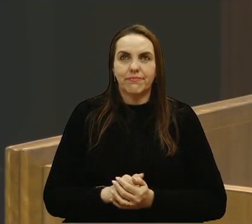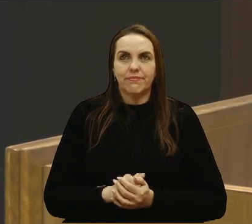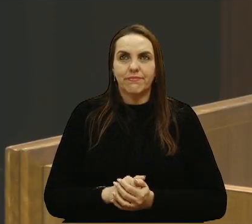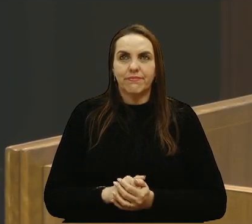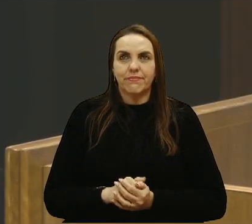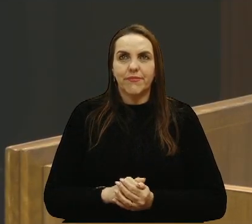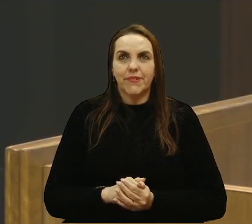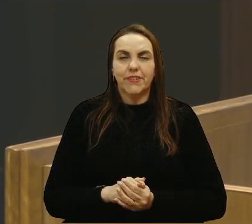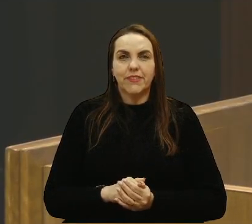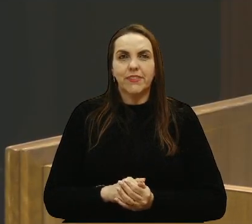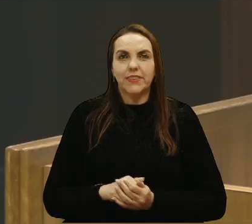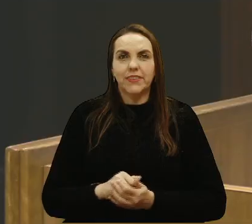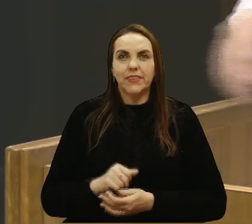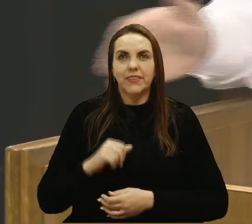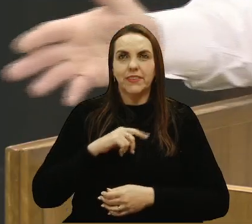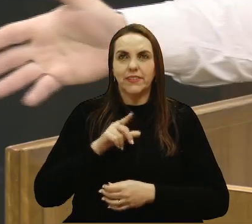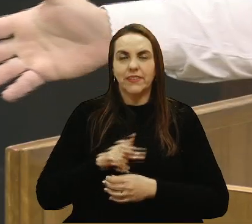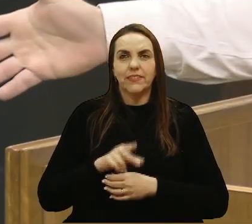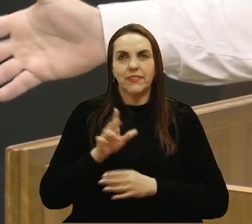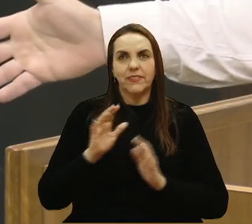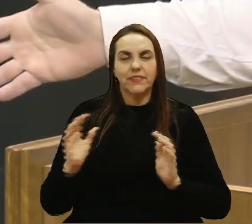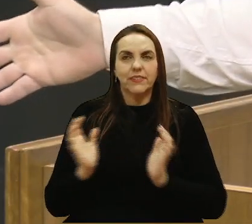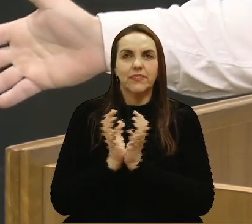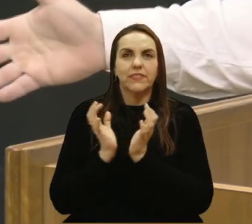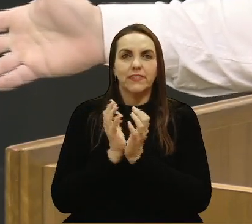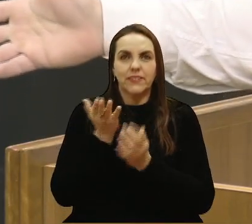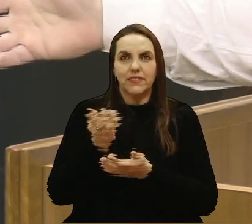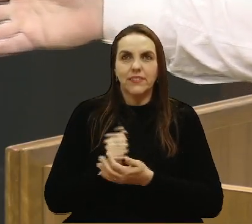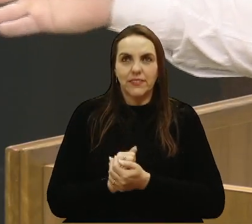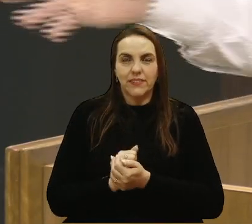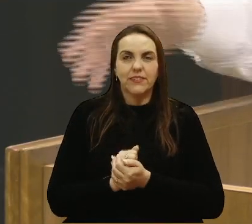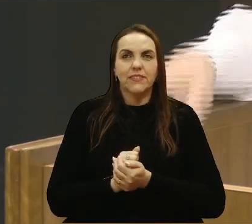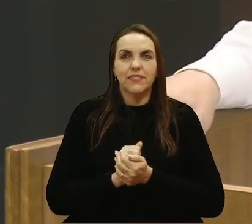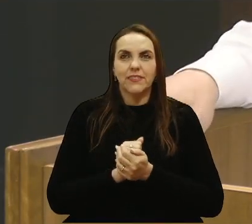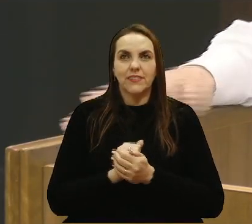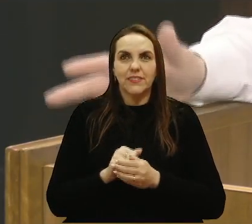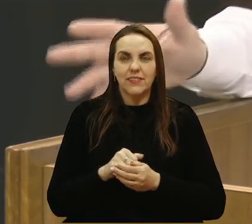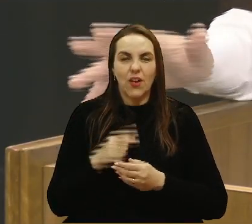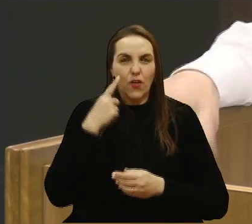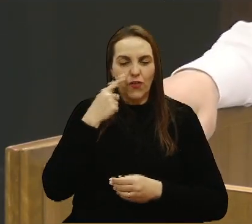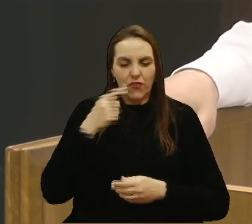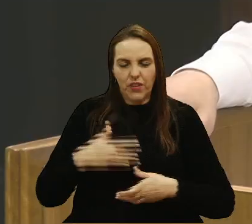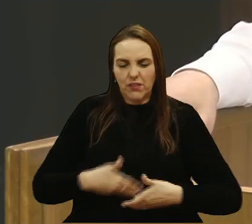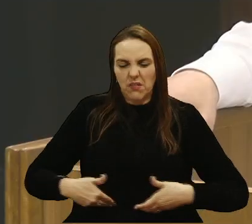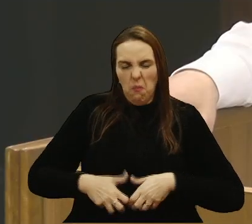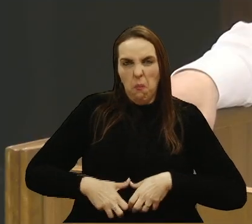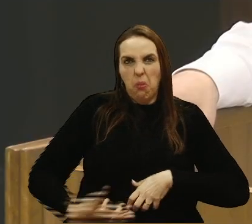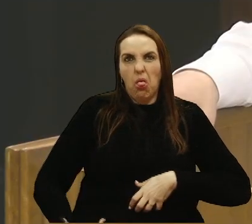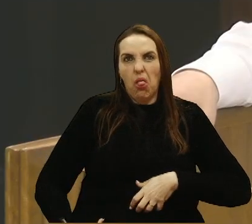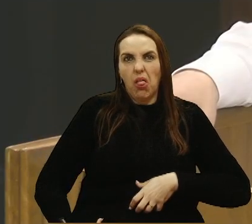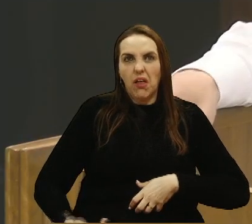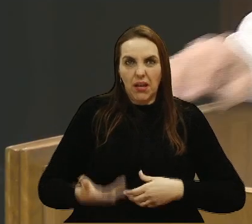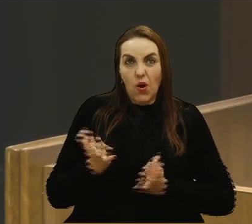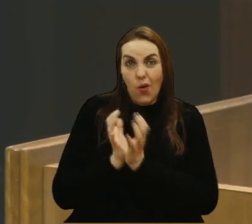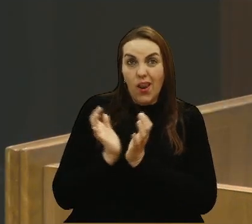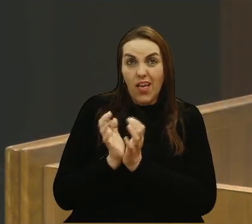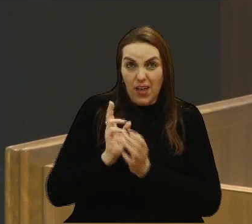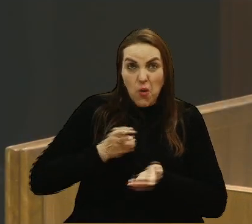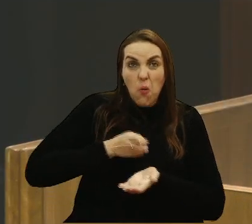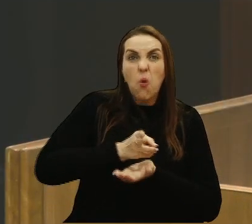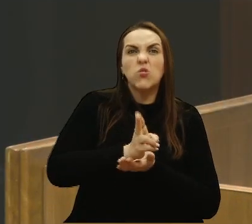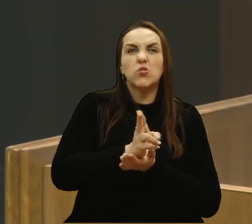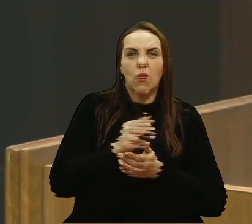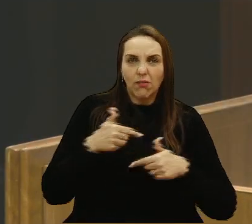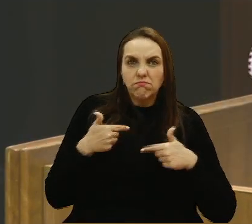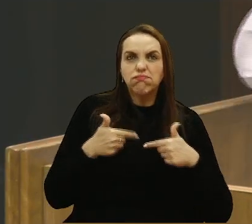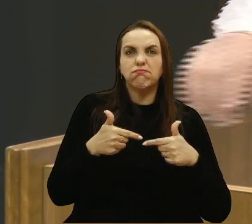guerra. E lá na guerra, eu vi o meu colega com as tripas de fora. E eu tinha que continuar. Então,